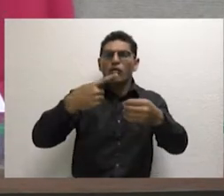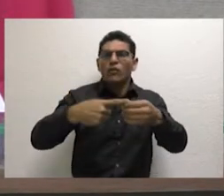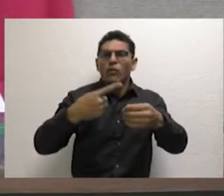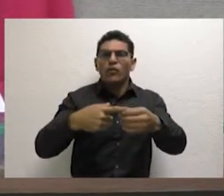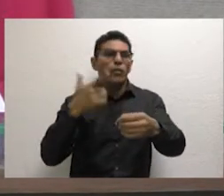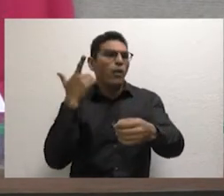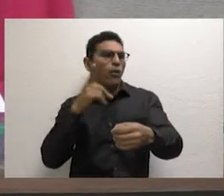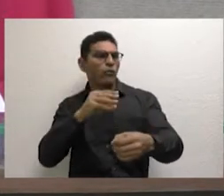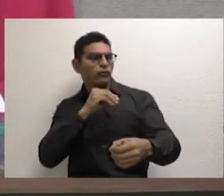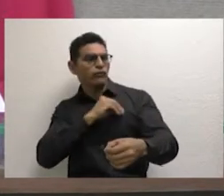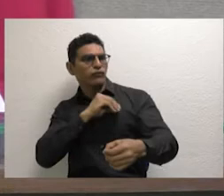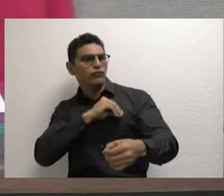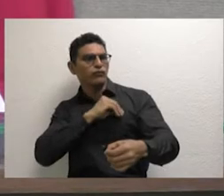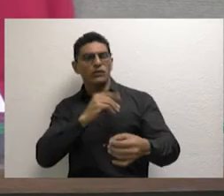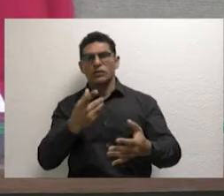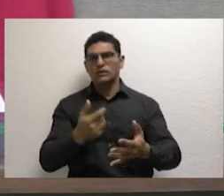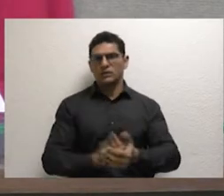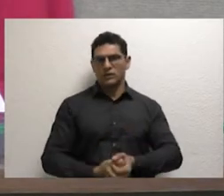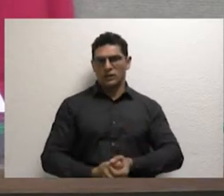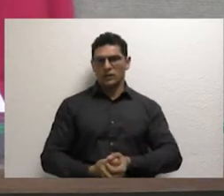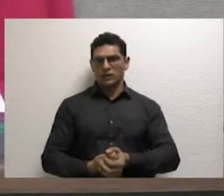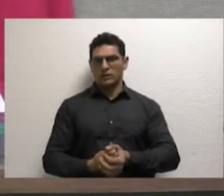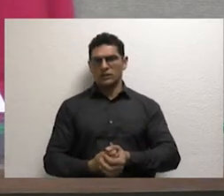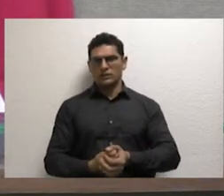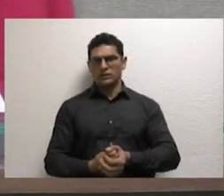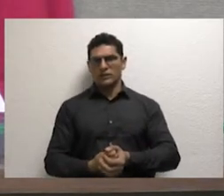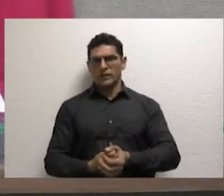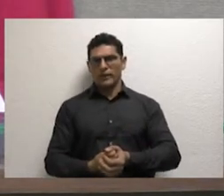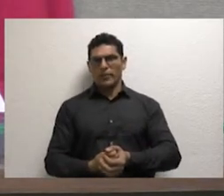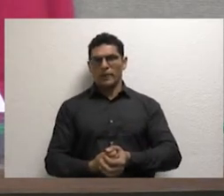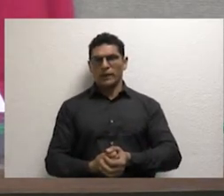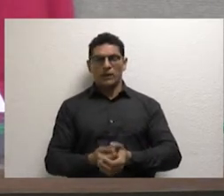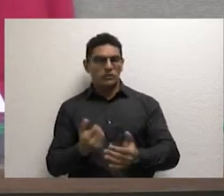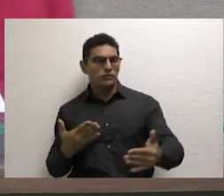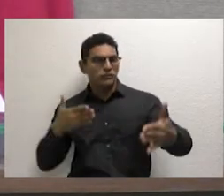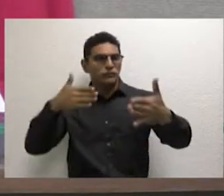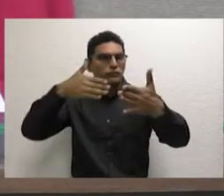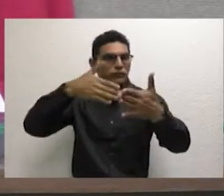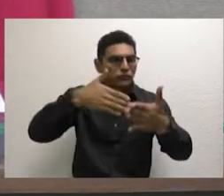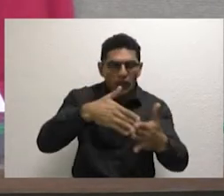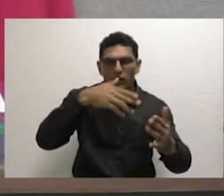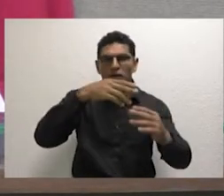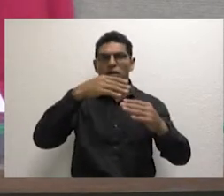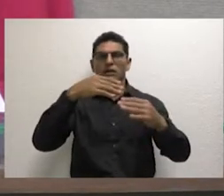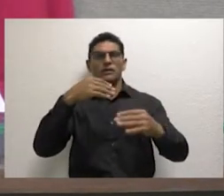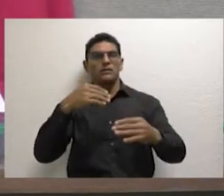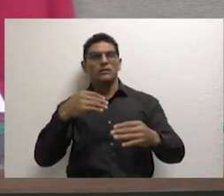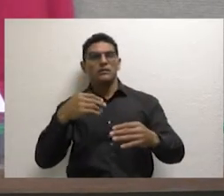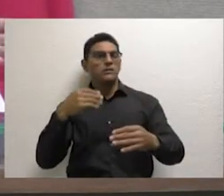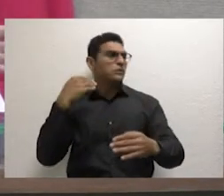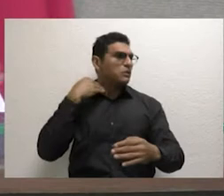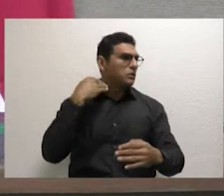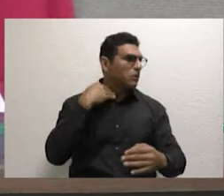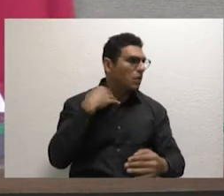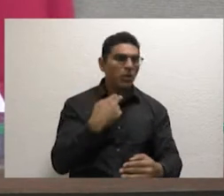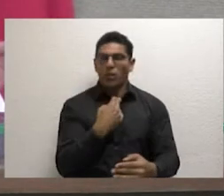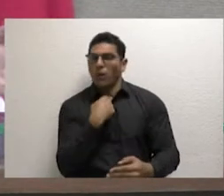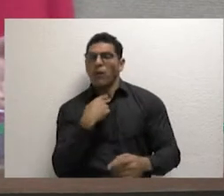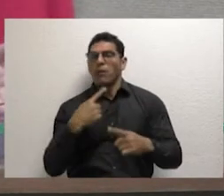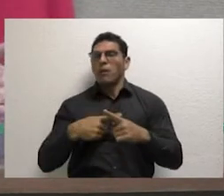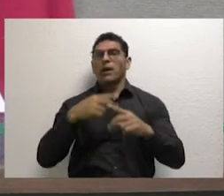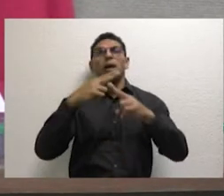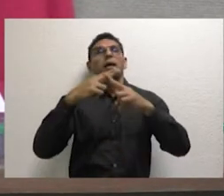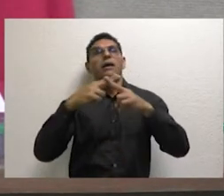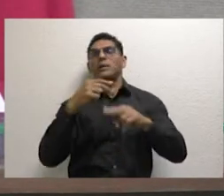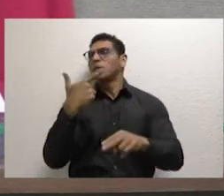receber o seu benefício e quando chega lá esse benefício não pode ser pago porque a Caixa Econômica ou